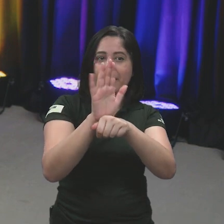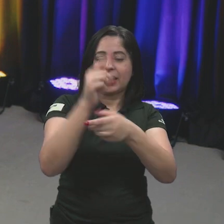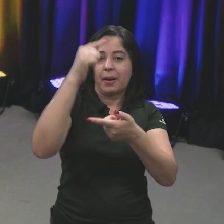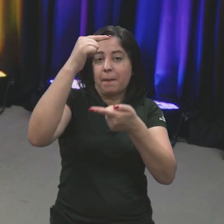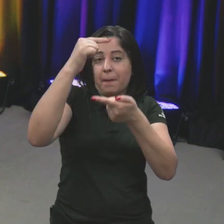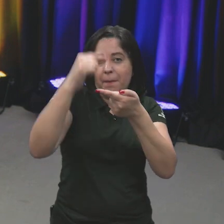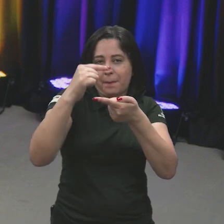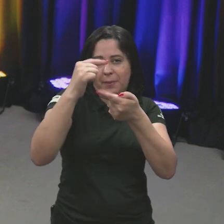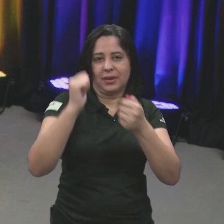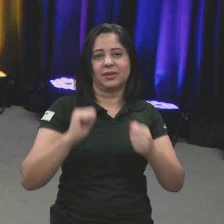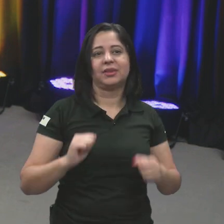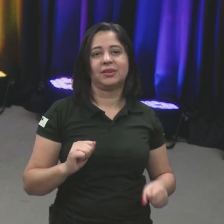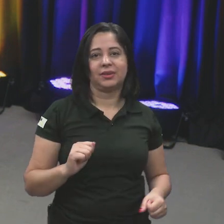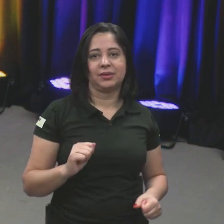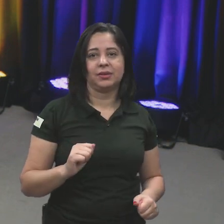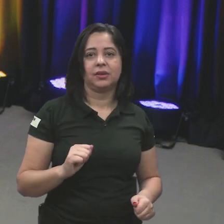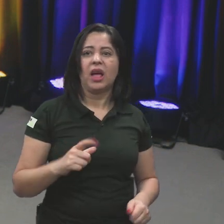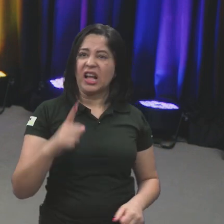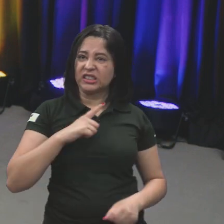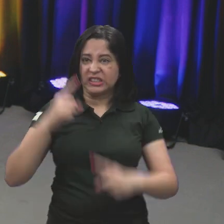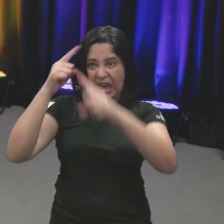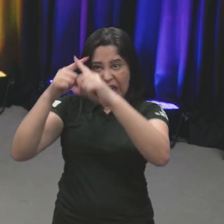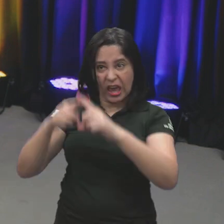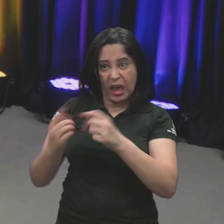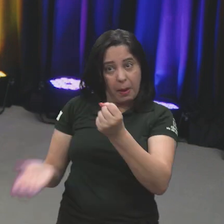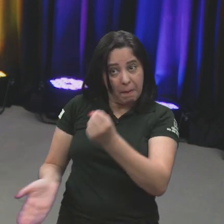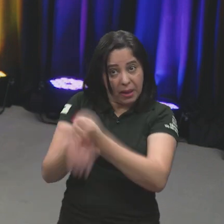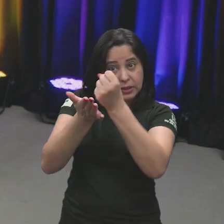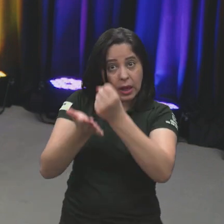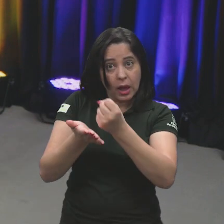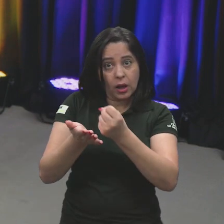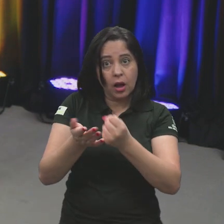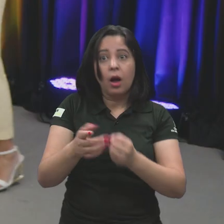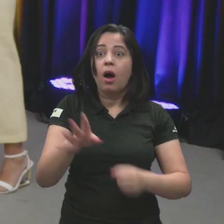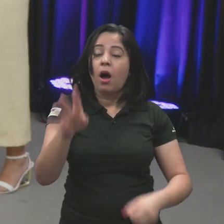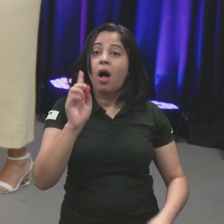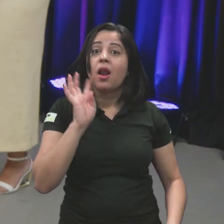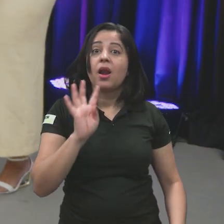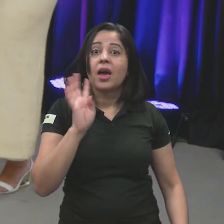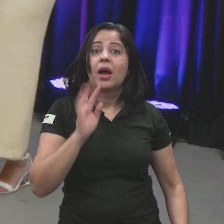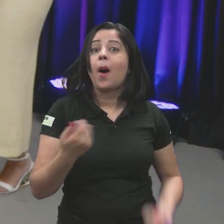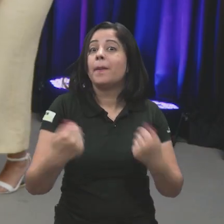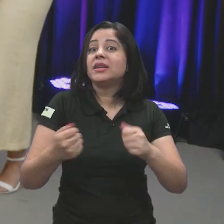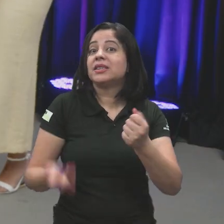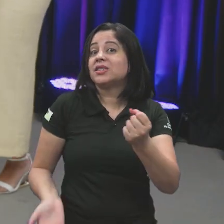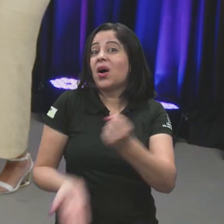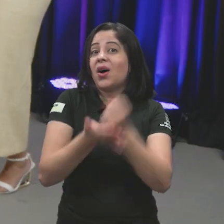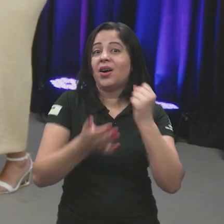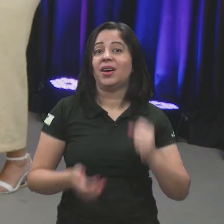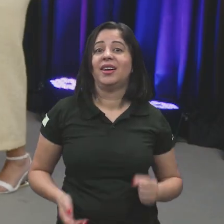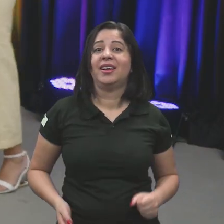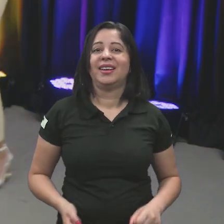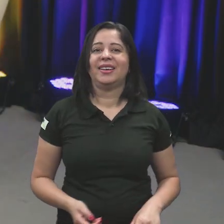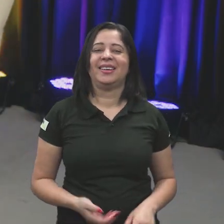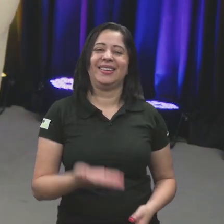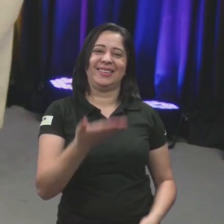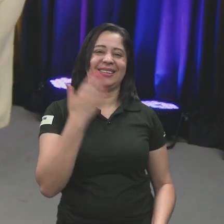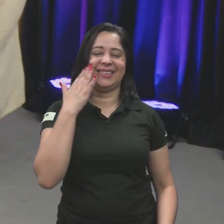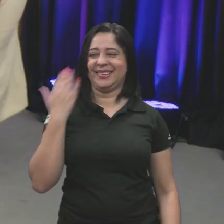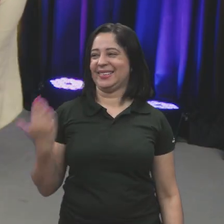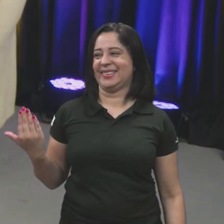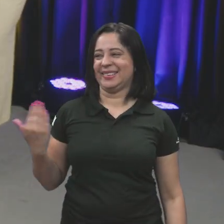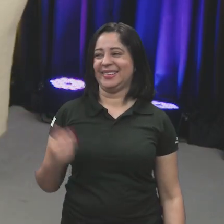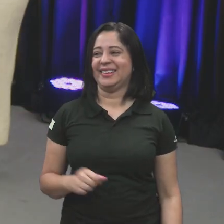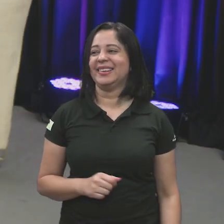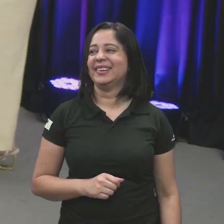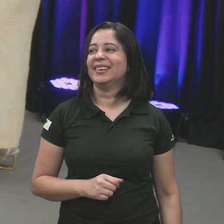arremesso. Legal. Tem competição de peteca? Tem. Que legal. Peraí, tem que fazer o test drive da peteca, né? Peraí, gente. Deixa eu ver. Não, que dúvida. Mas tem